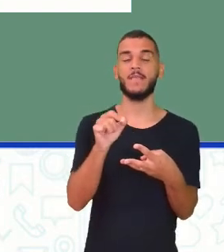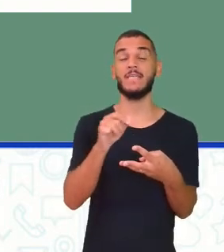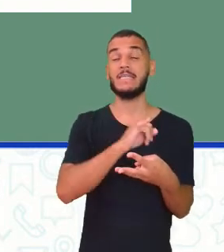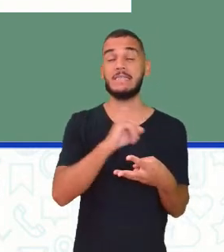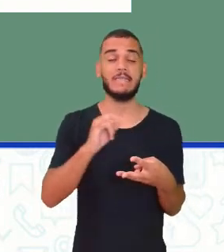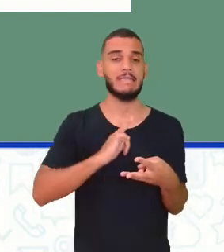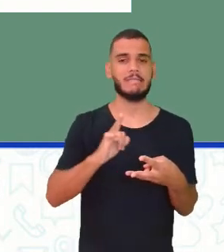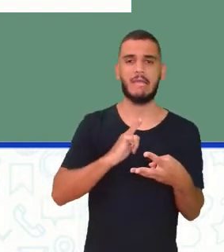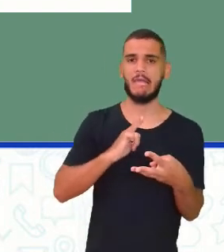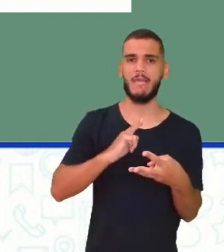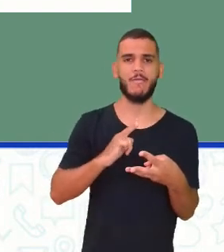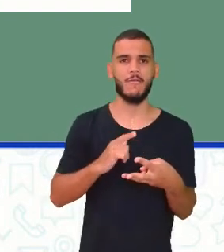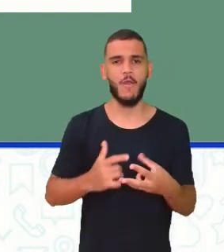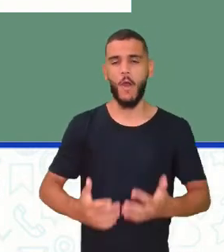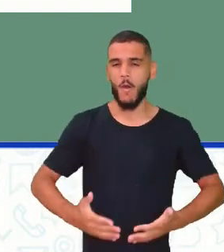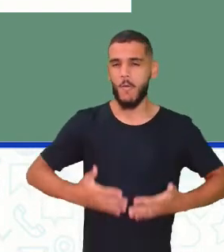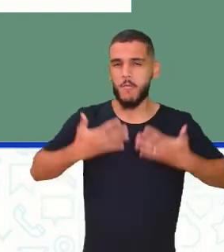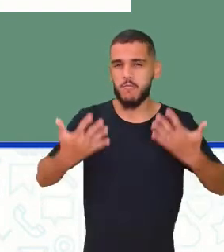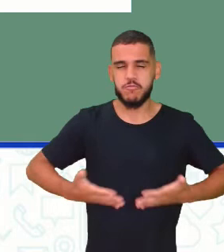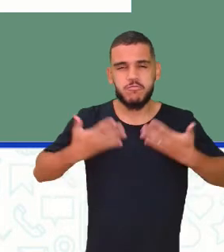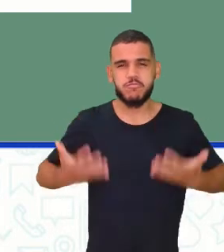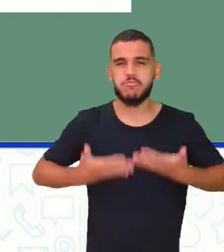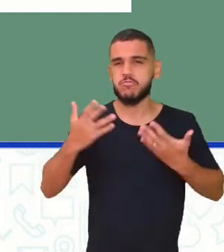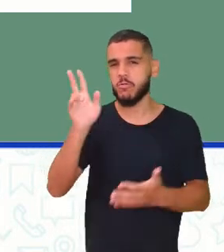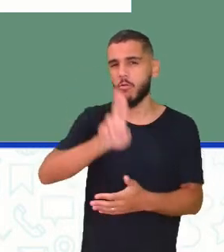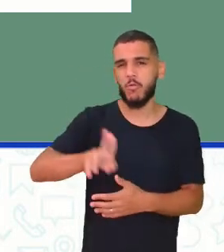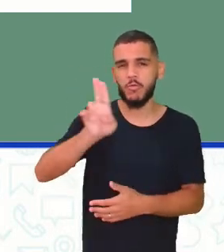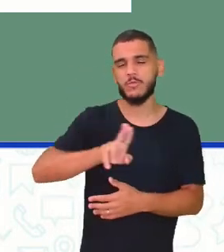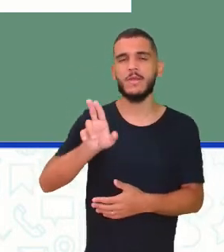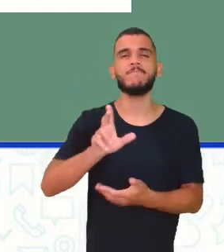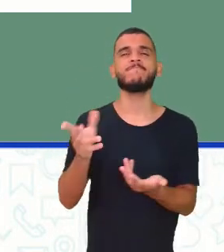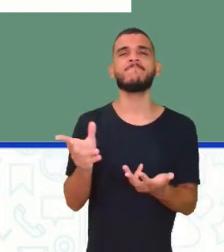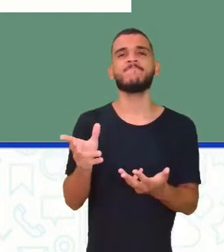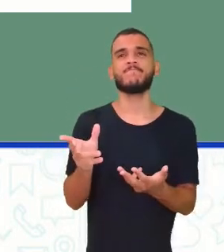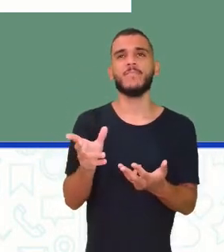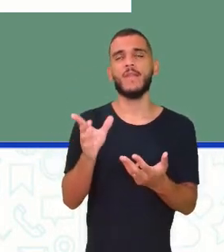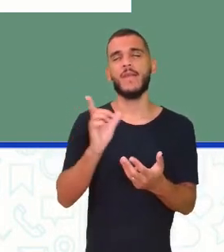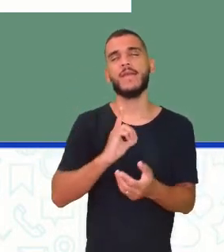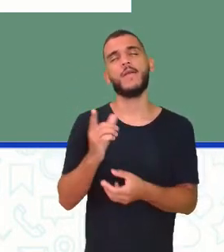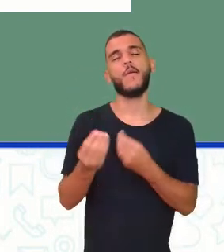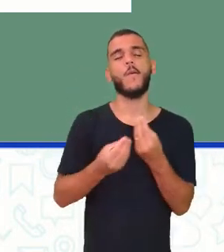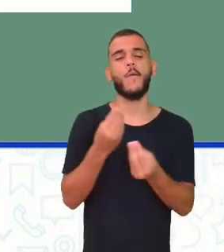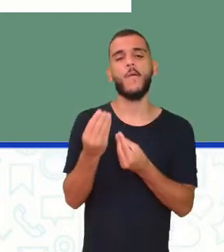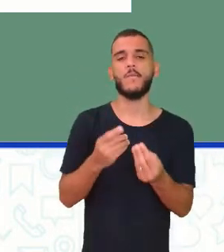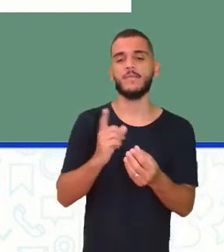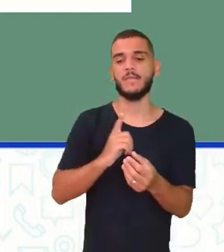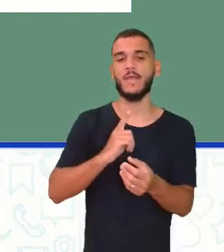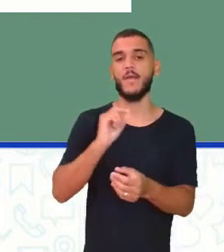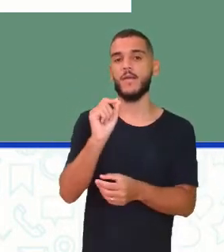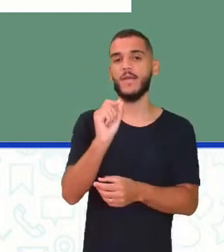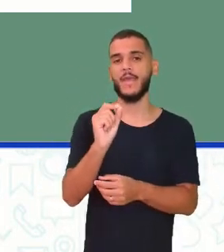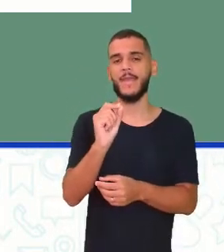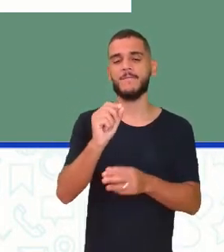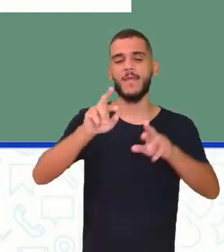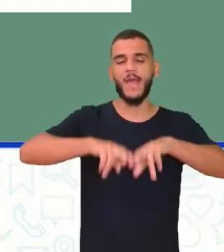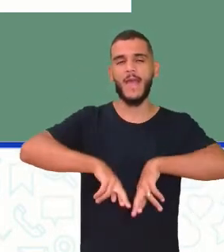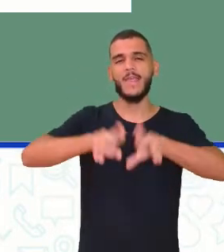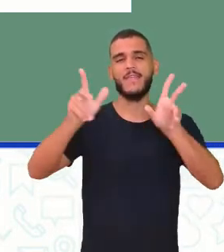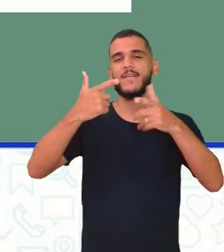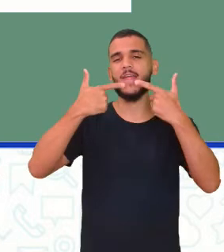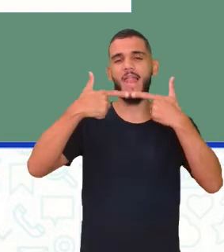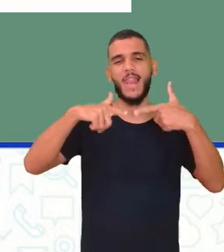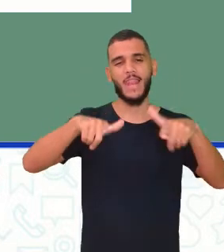intensidade do uso, pode ser assimilada pela língua padrão. Expressa o dinamismo da língua e